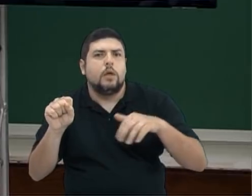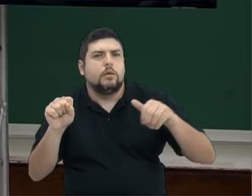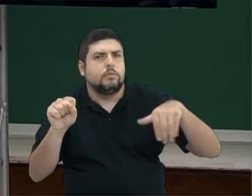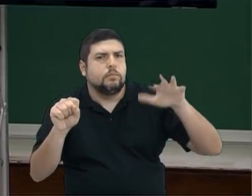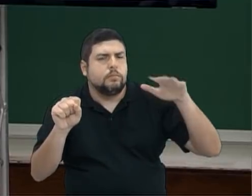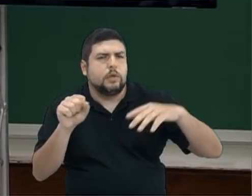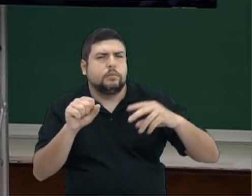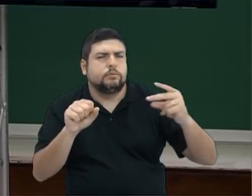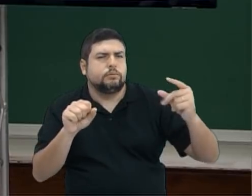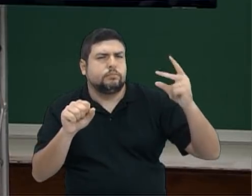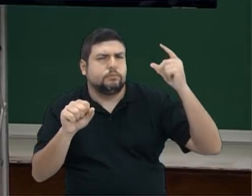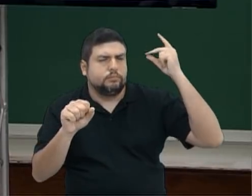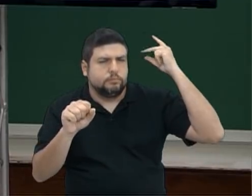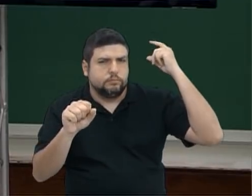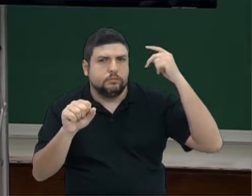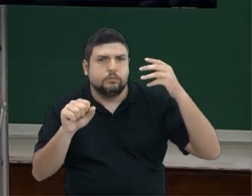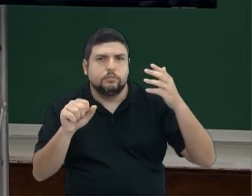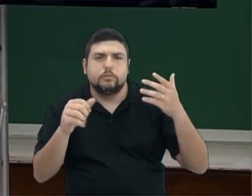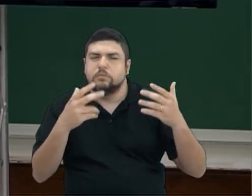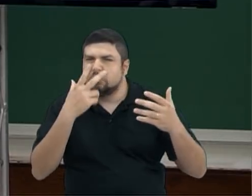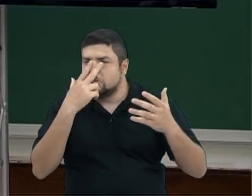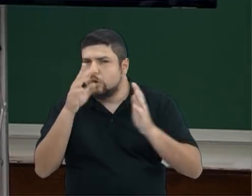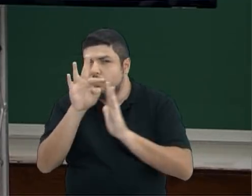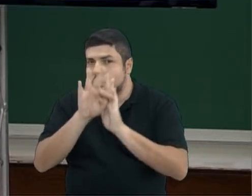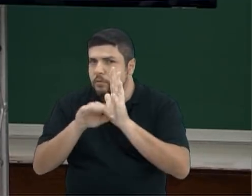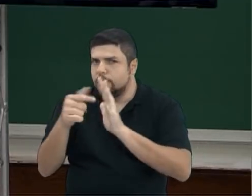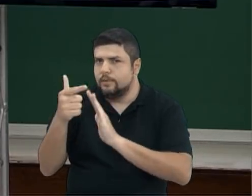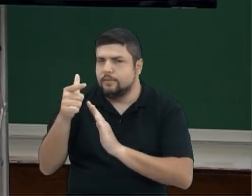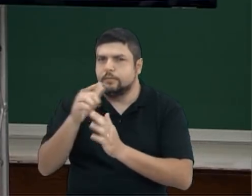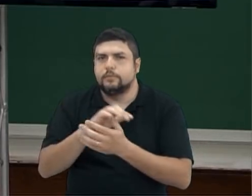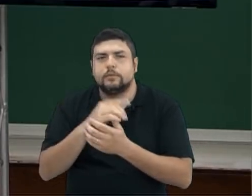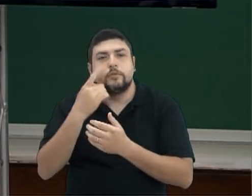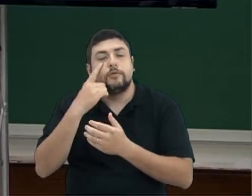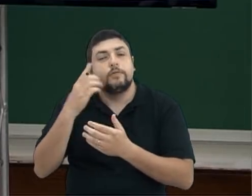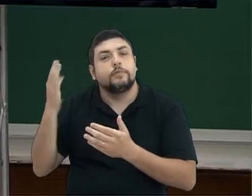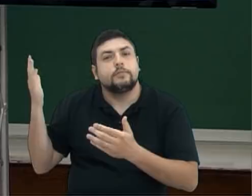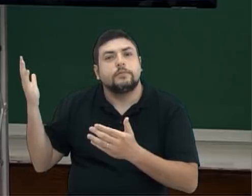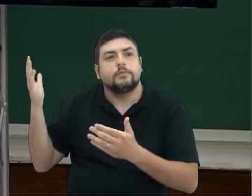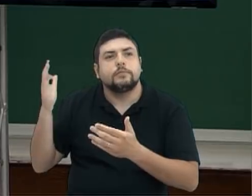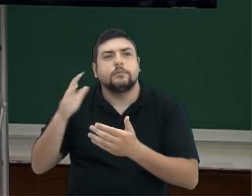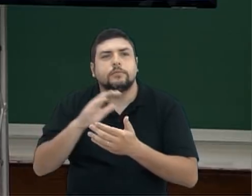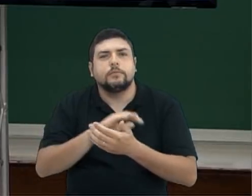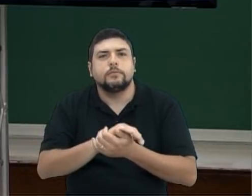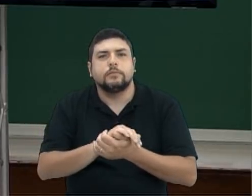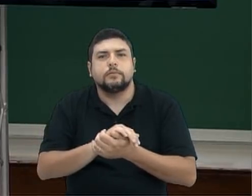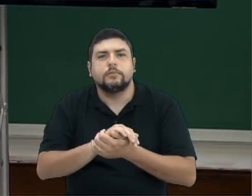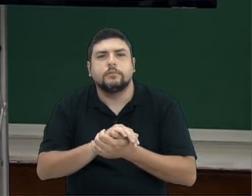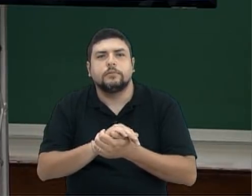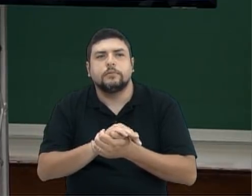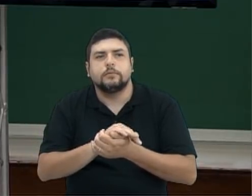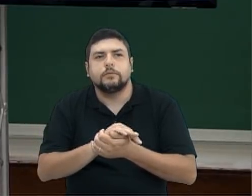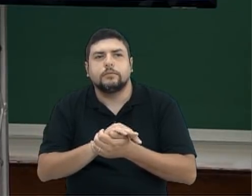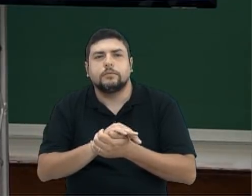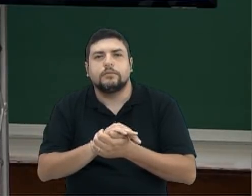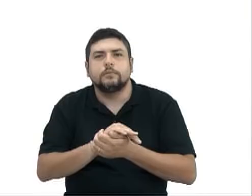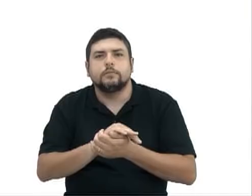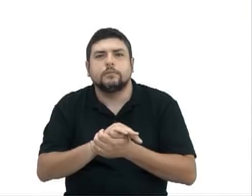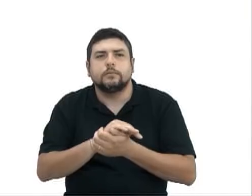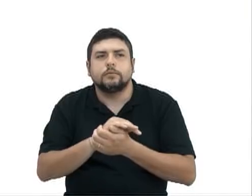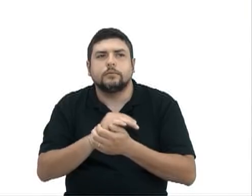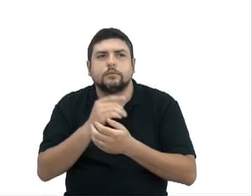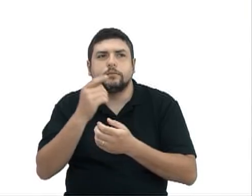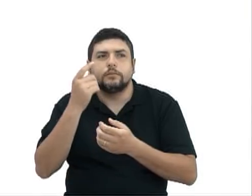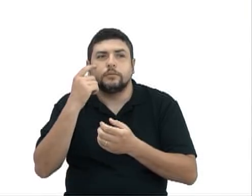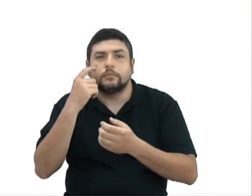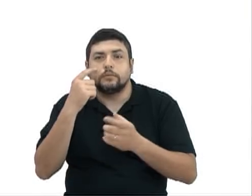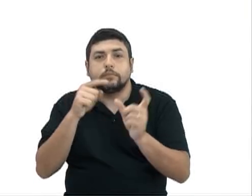bem mais antiga, mais formal. Vamos lá? Então, aqui, quais são os pronomes?